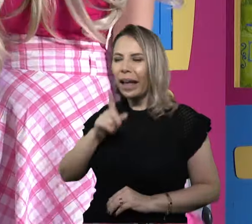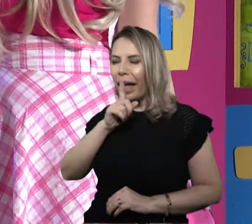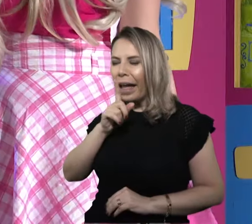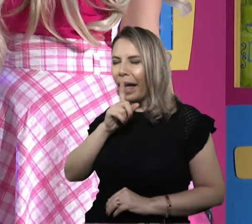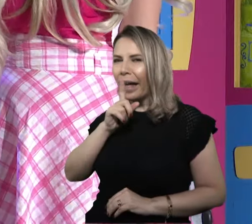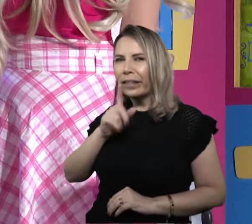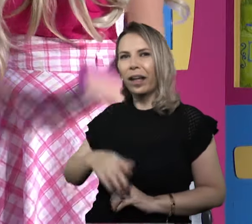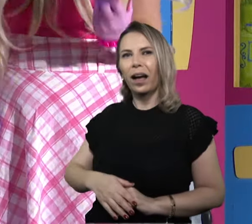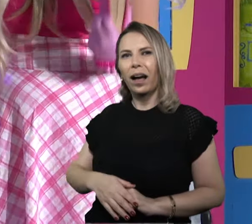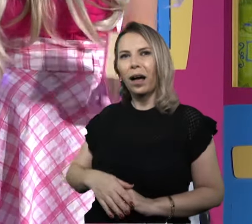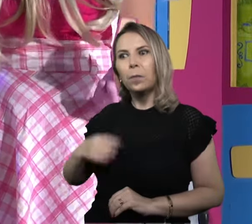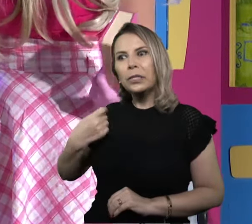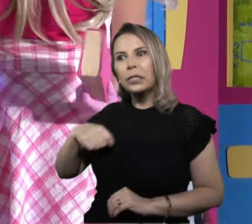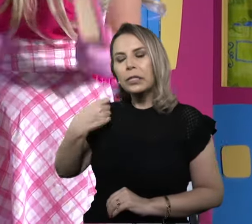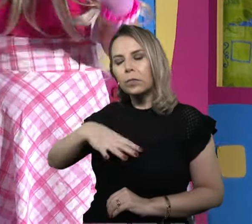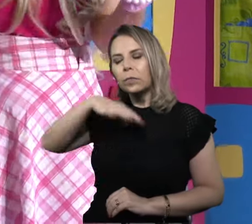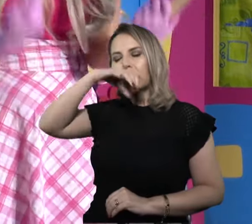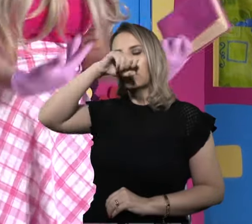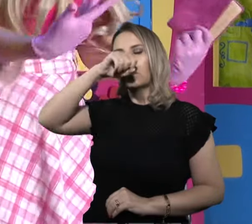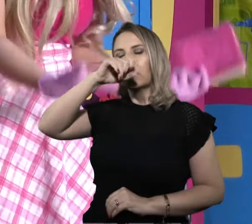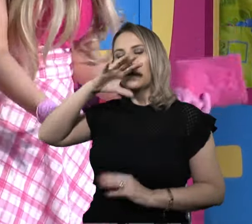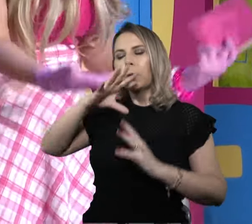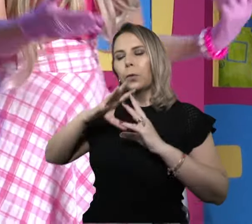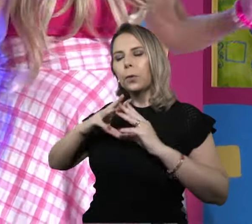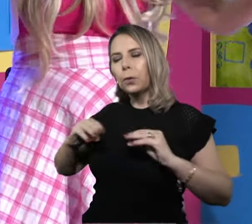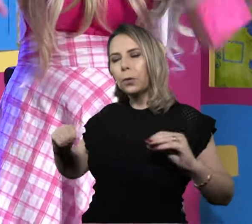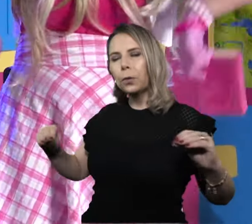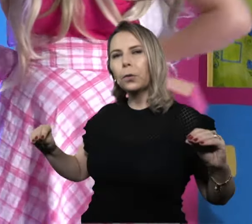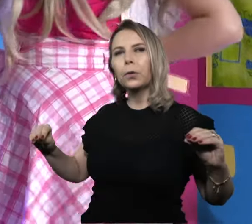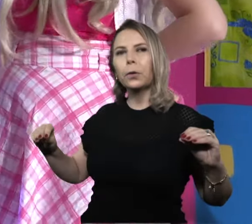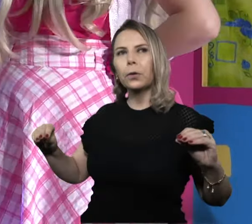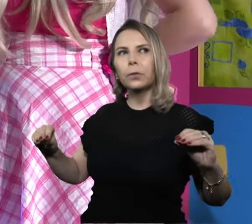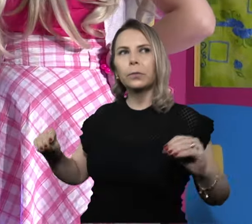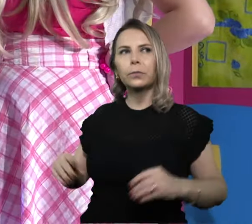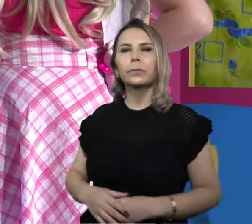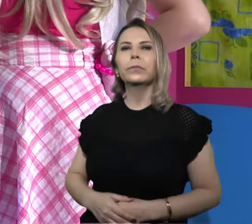Calma! Quieta, Manu! Respira e fala!